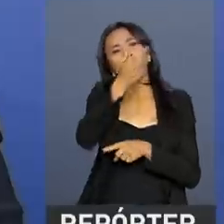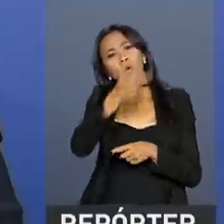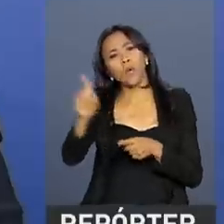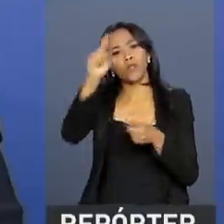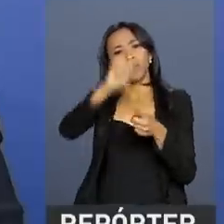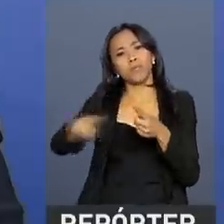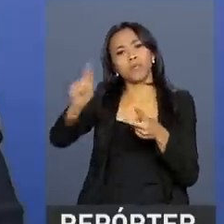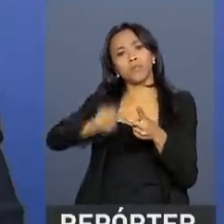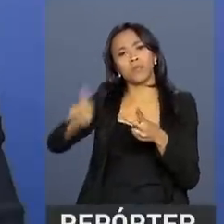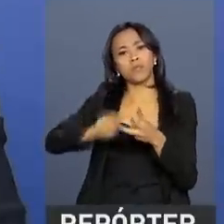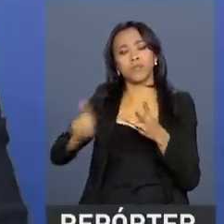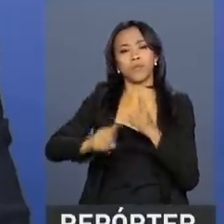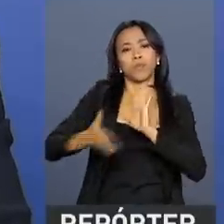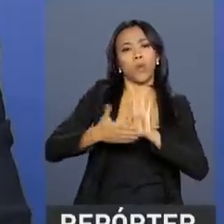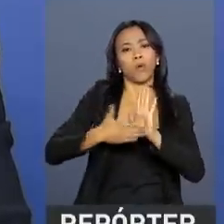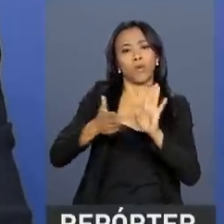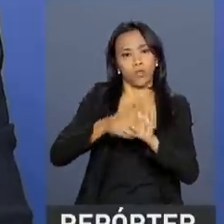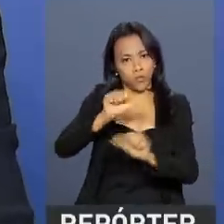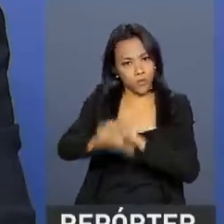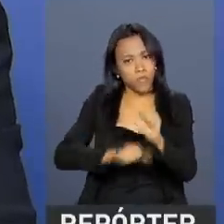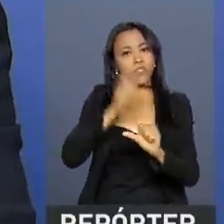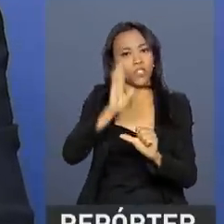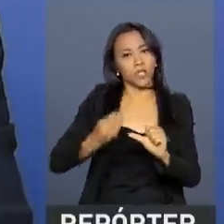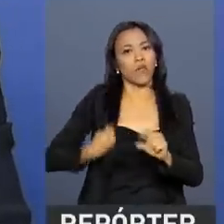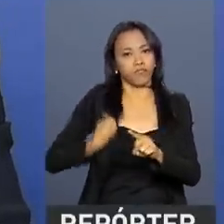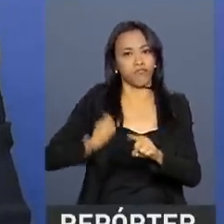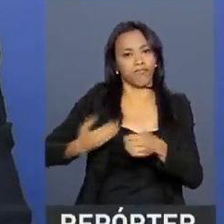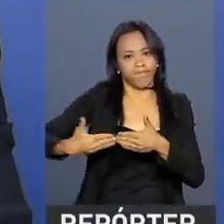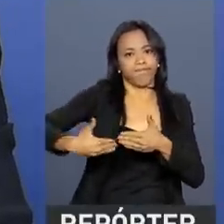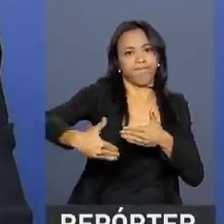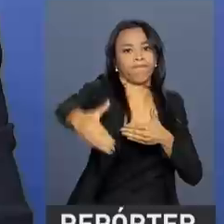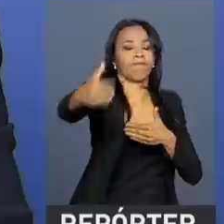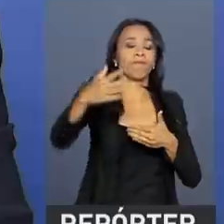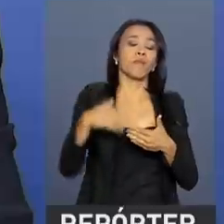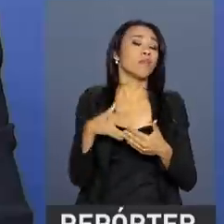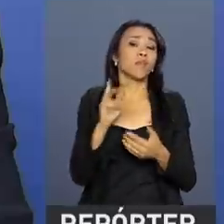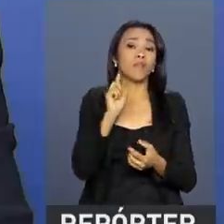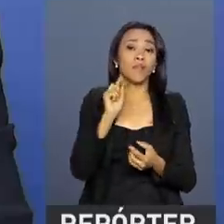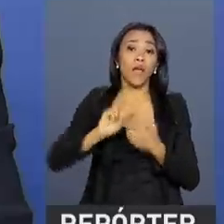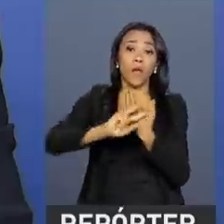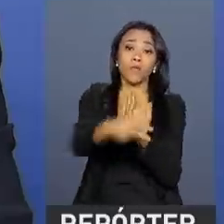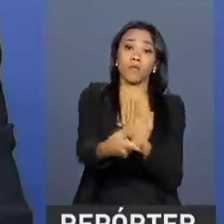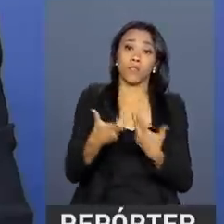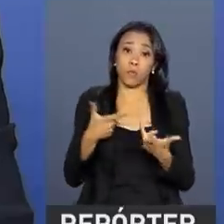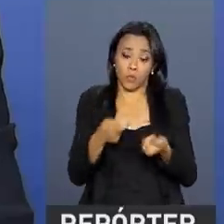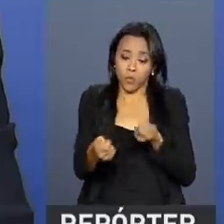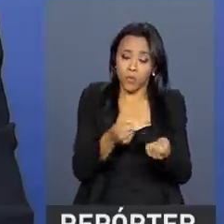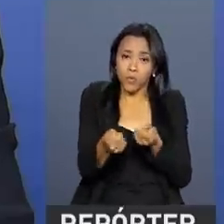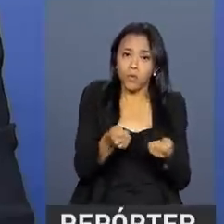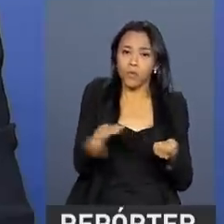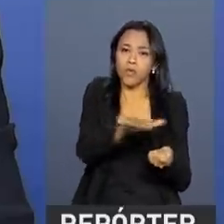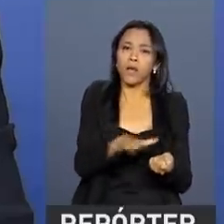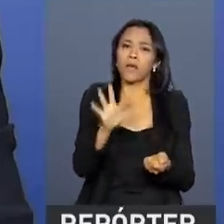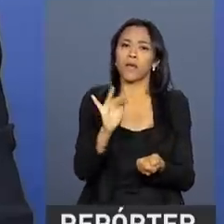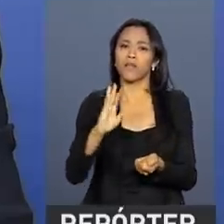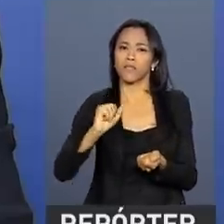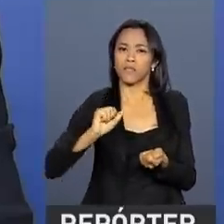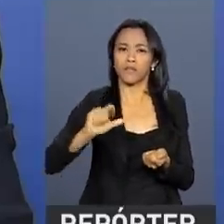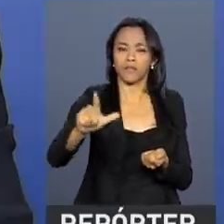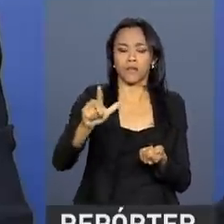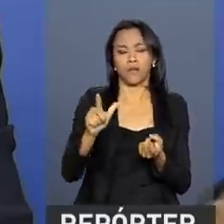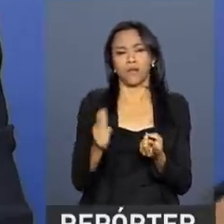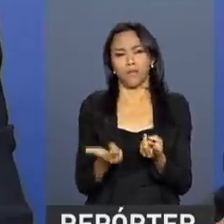em andamento que fez com que há um controle fiscal também muito rígido de despesas correntes